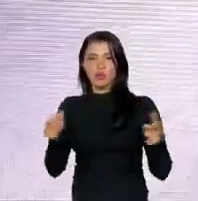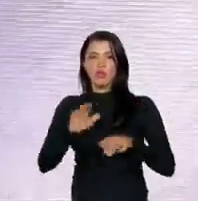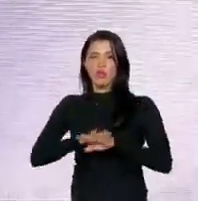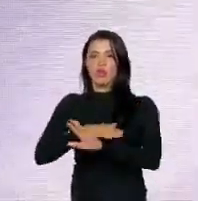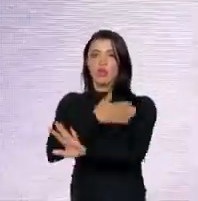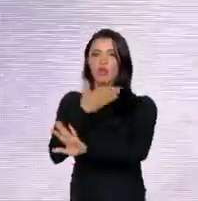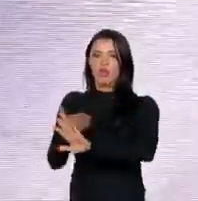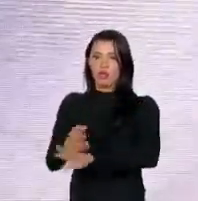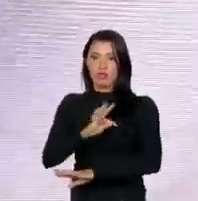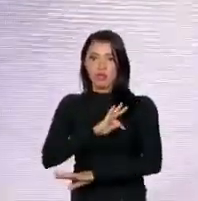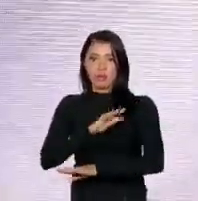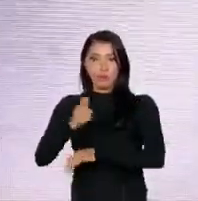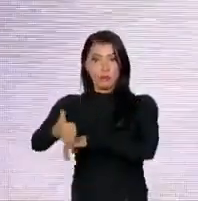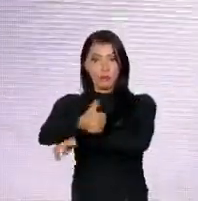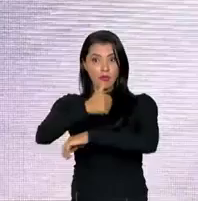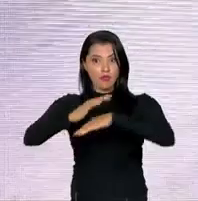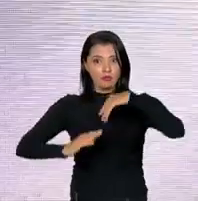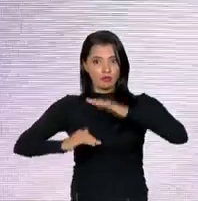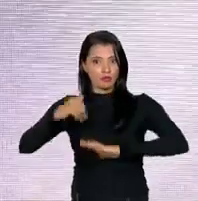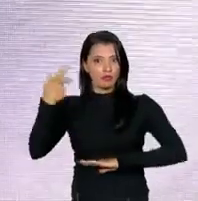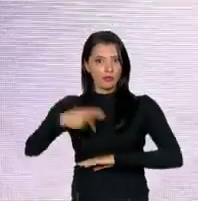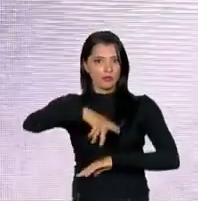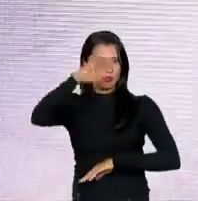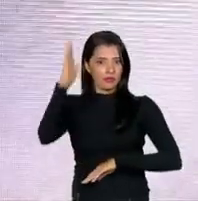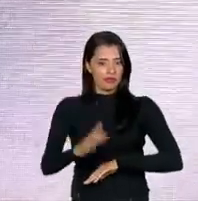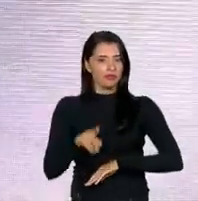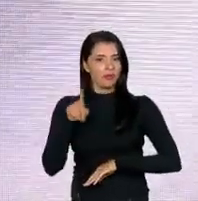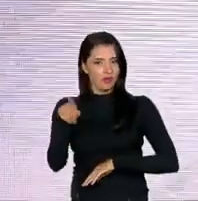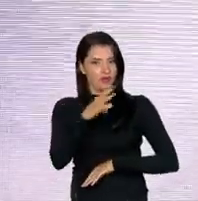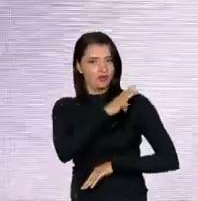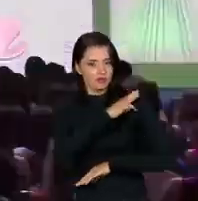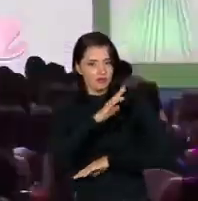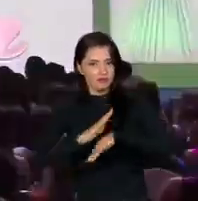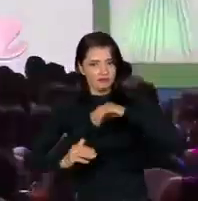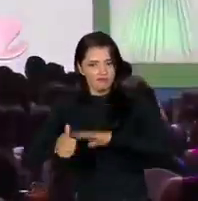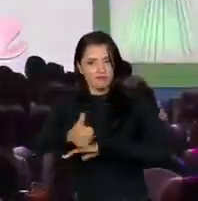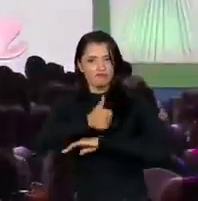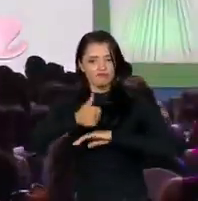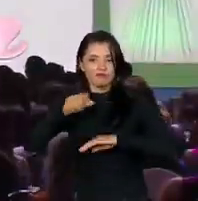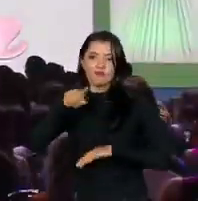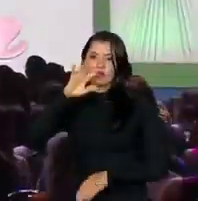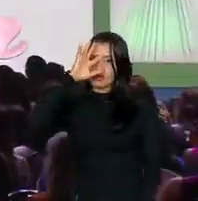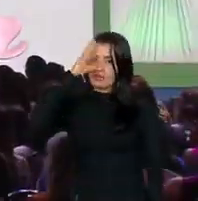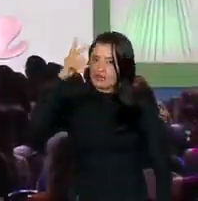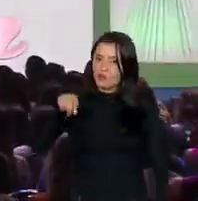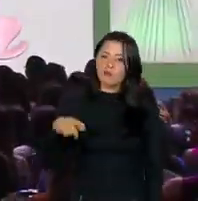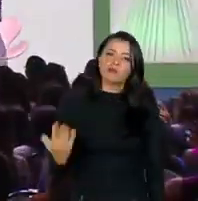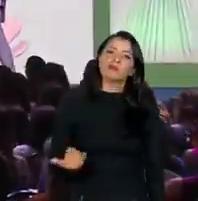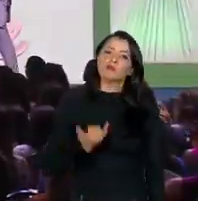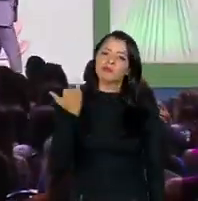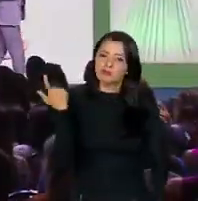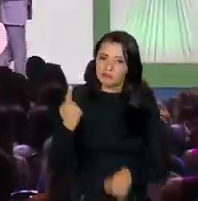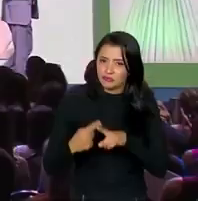técnico profissionalizando do país, é o estado do Piauí, no ensino médio. Isso é uma decisão importante porque